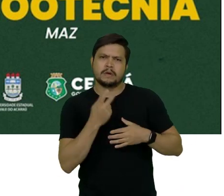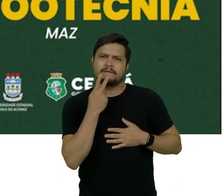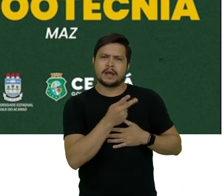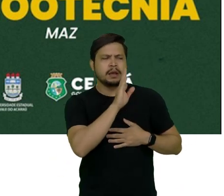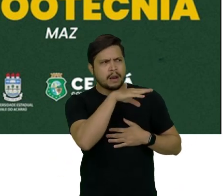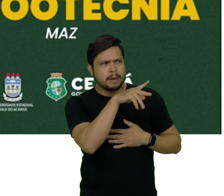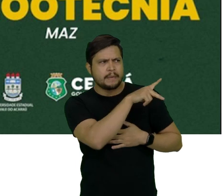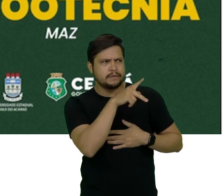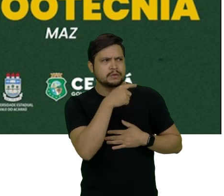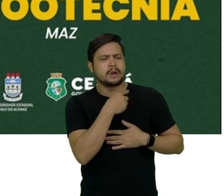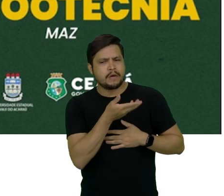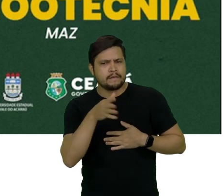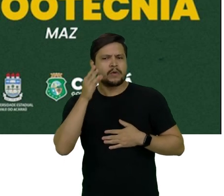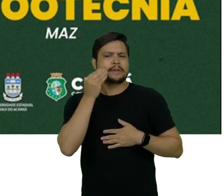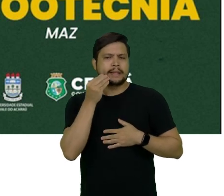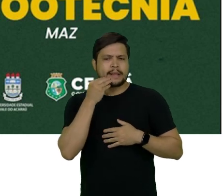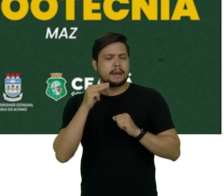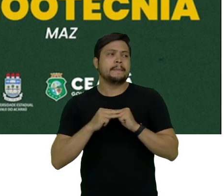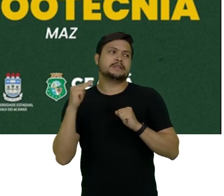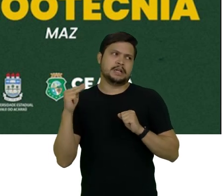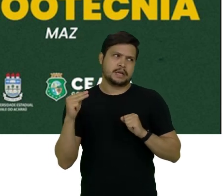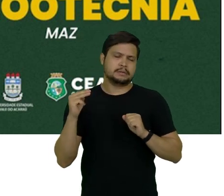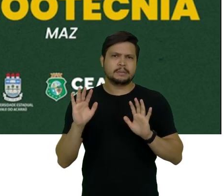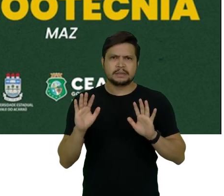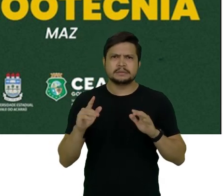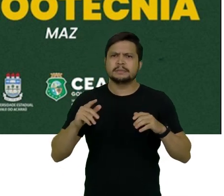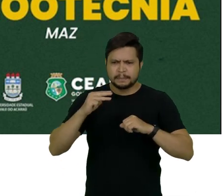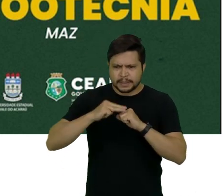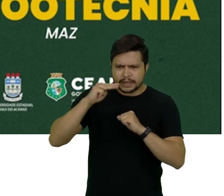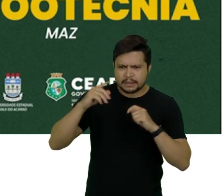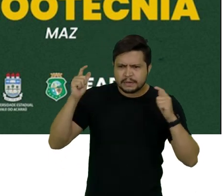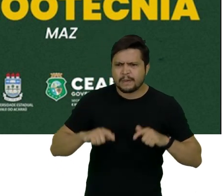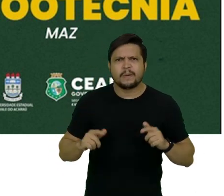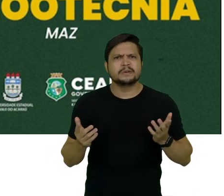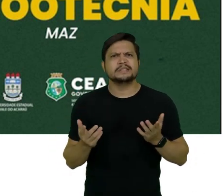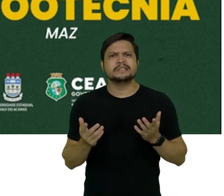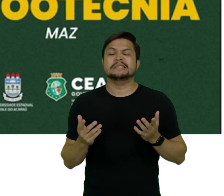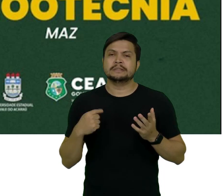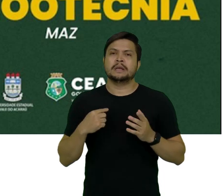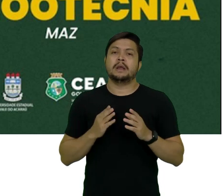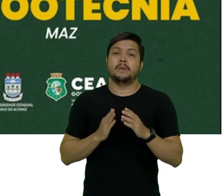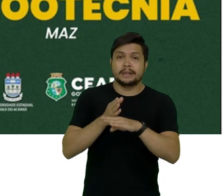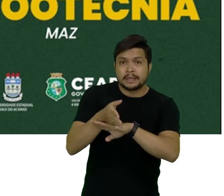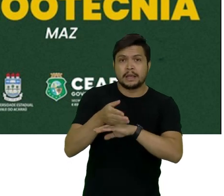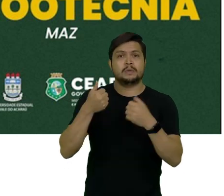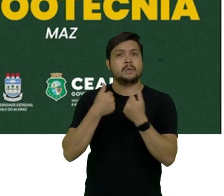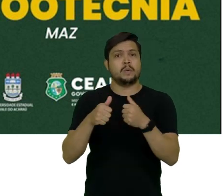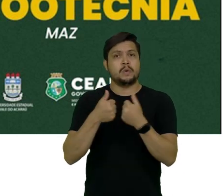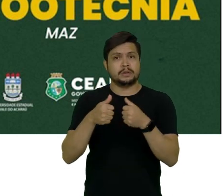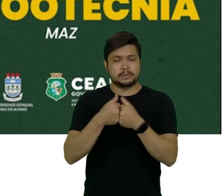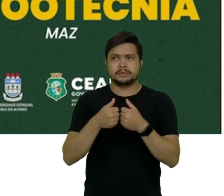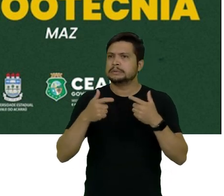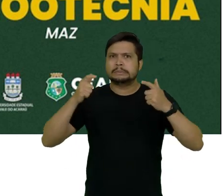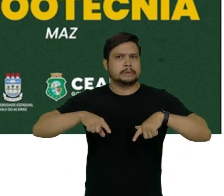vou seguir a carreira acadêmica, eu vou fazer mestrado. Mas onde é que eu ia fazer mestrado, gente? Eu entrei no ônibus, eu não sabia onde